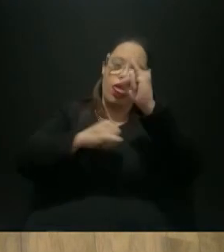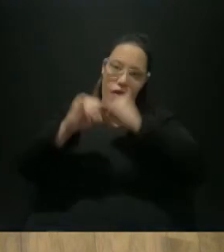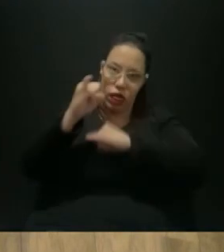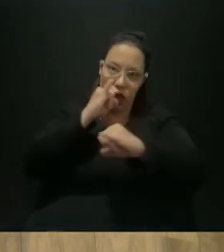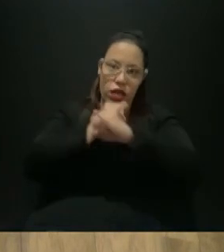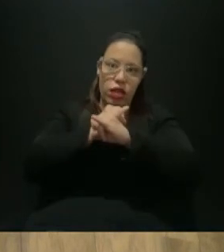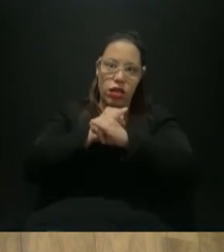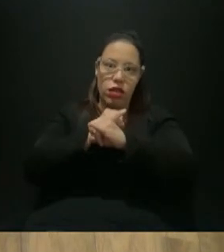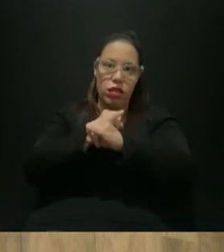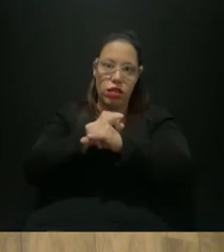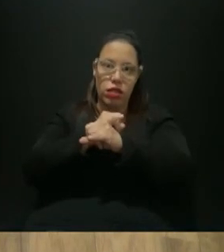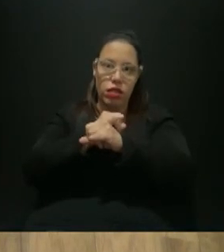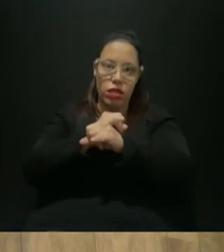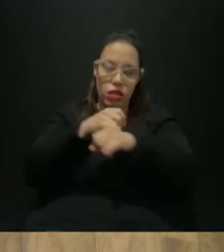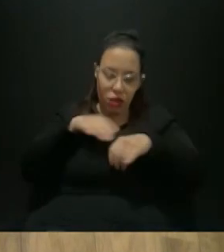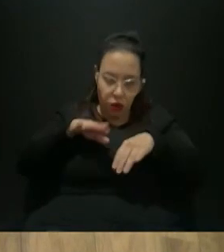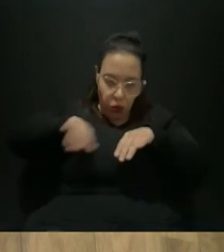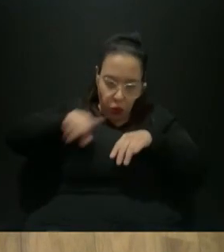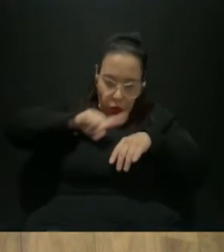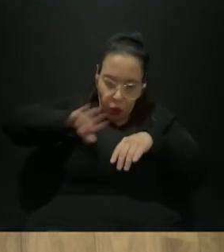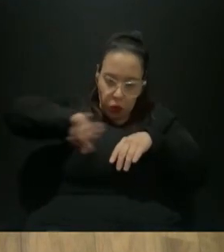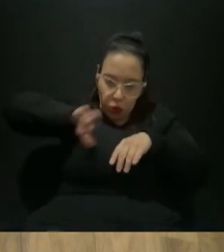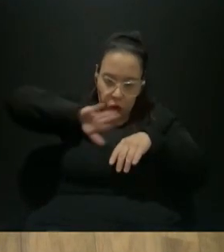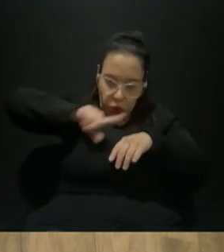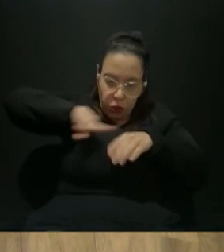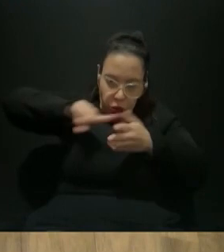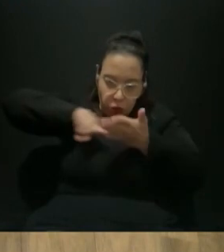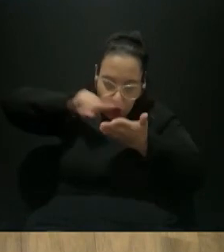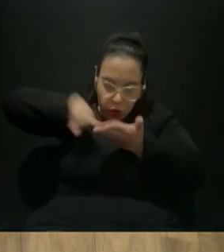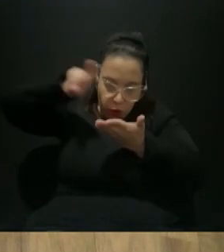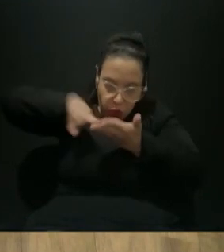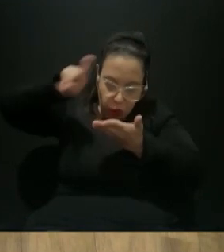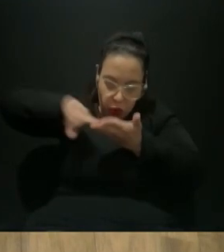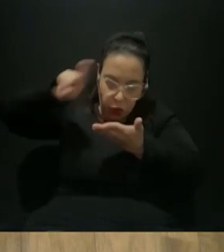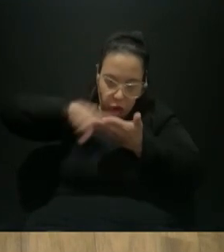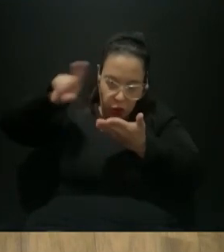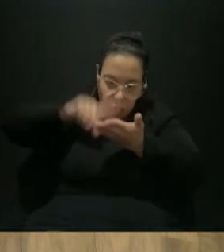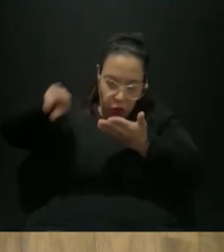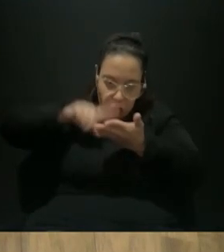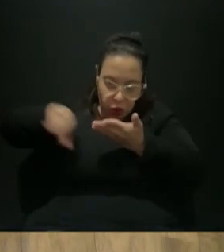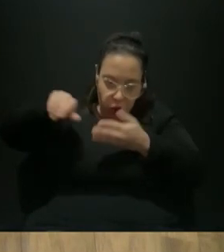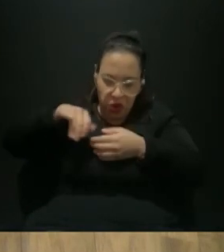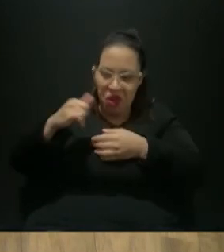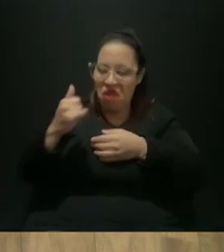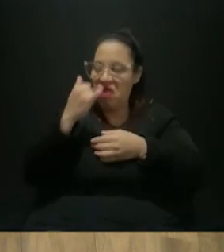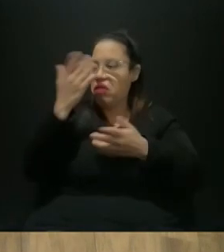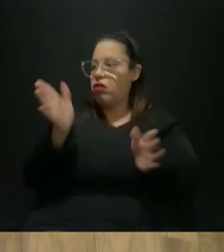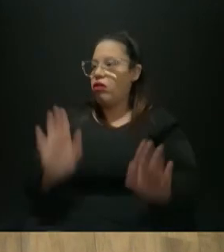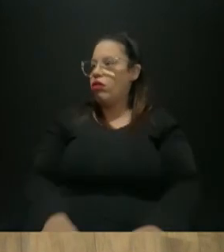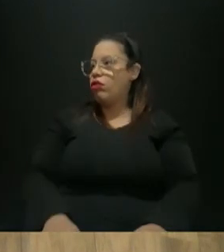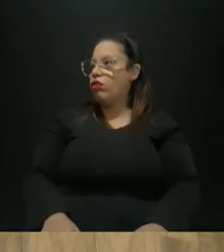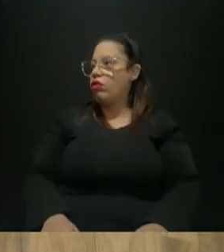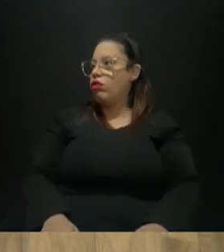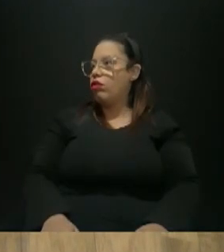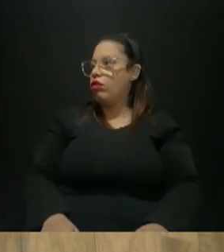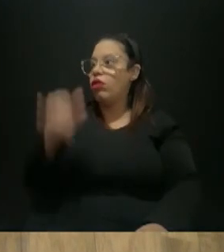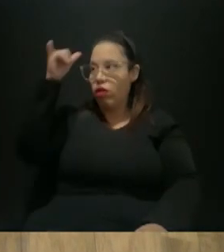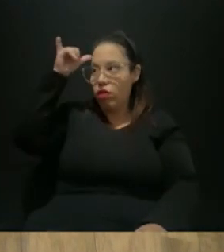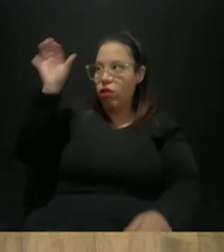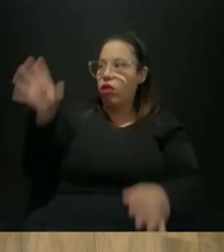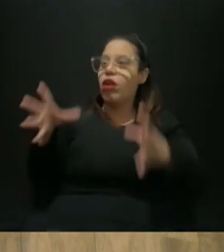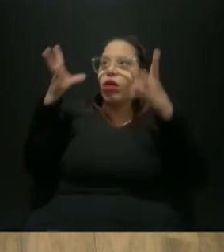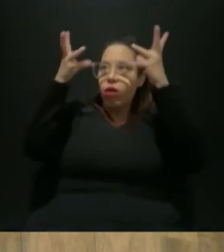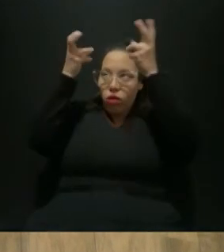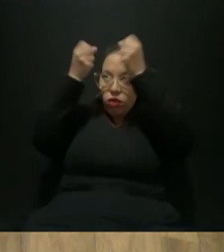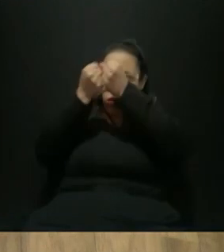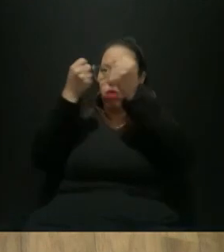no touchscreen aqui, ó, com 1 ano e pouco eu fico boba. Como que a gente consegue pensar em preservar esses neurônios que o senhor tanto